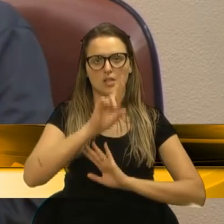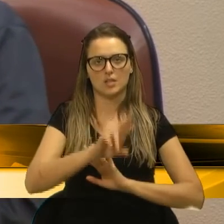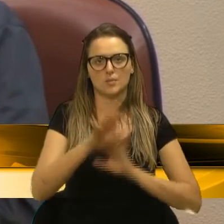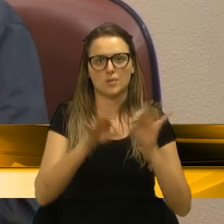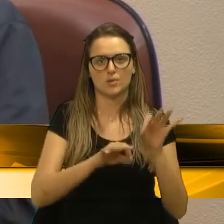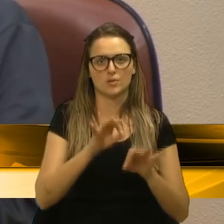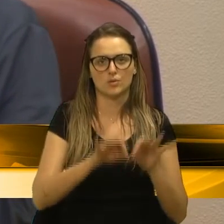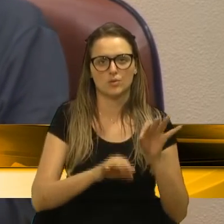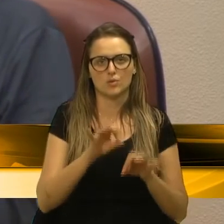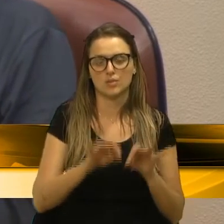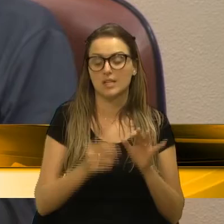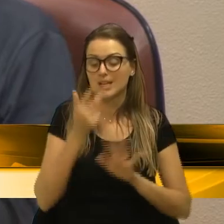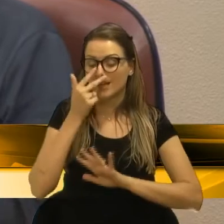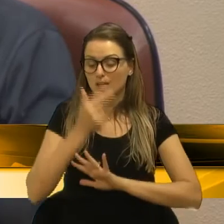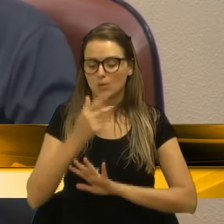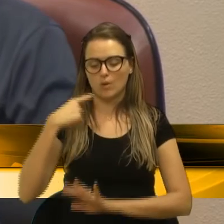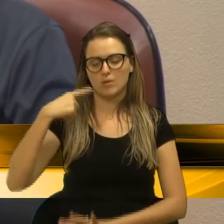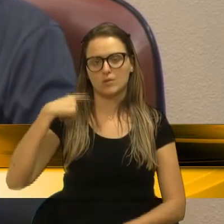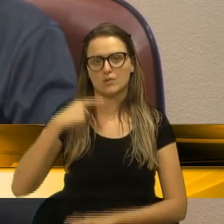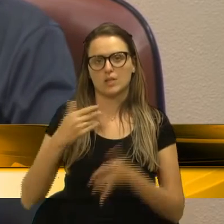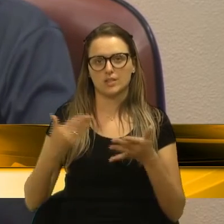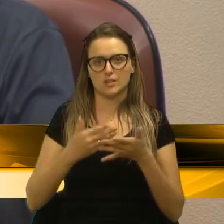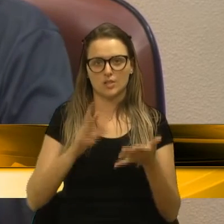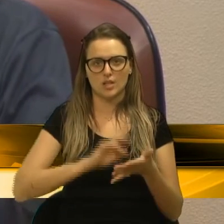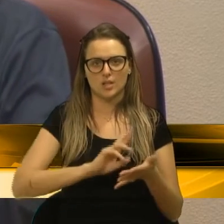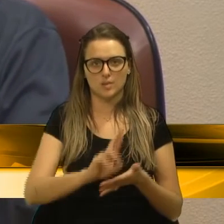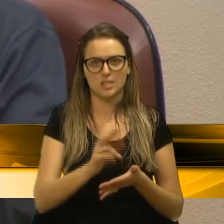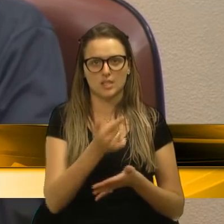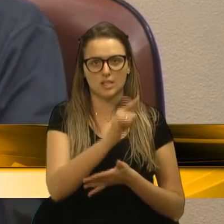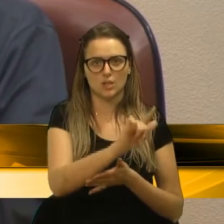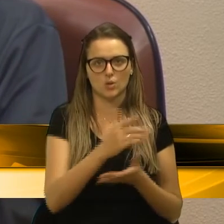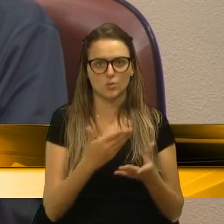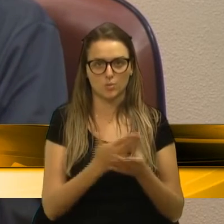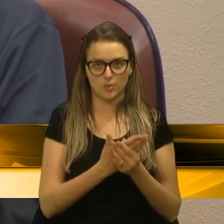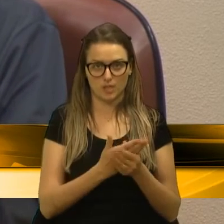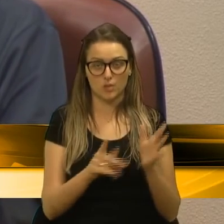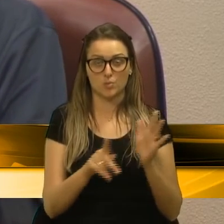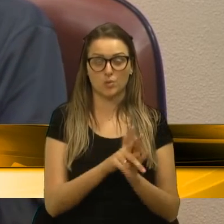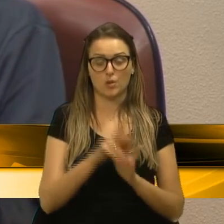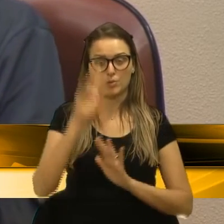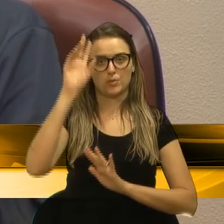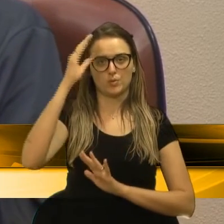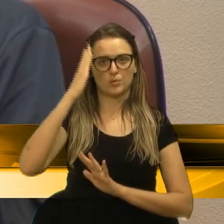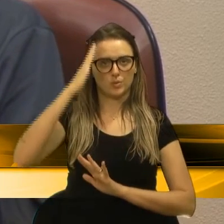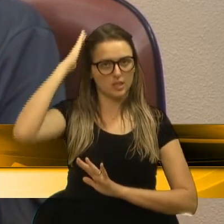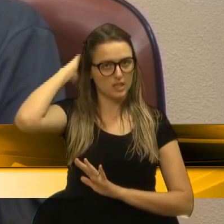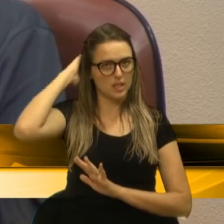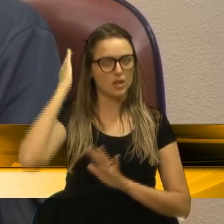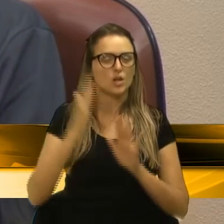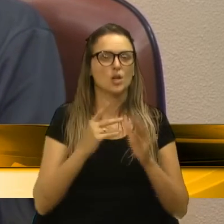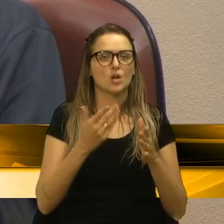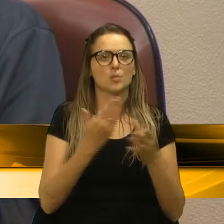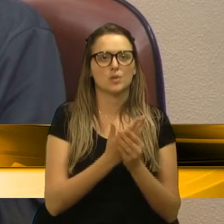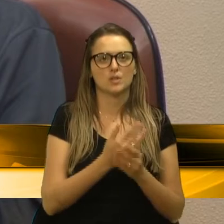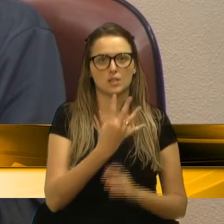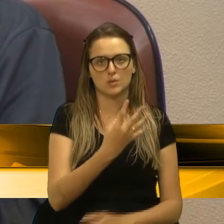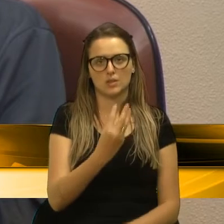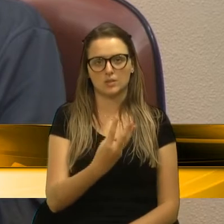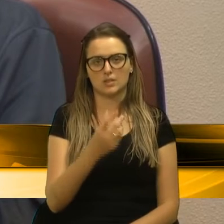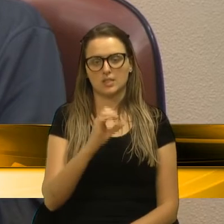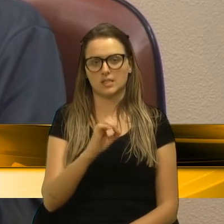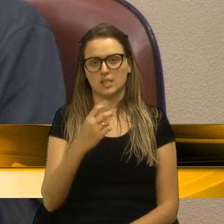a mesma advogada já representa o gestor municipal em outros processos nessa Corte, processo de contas do governo